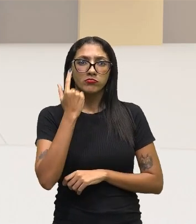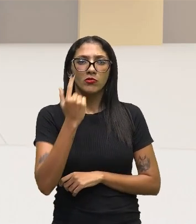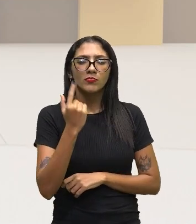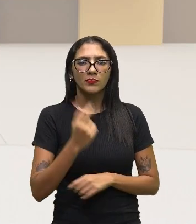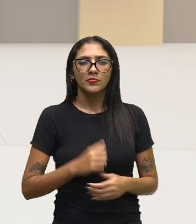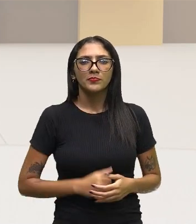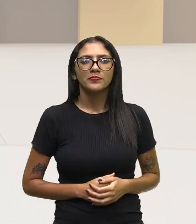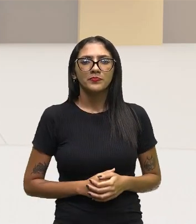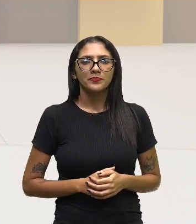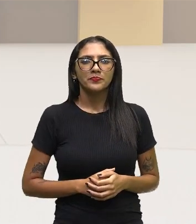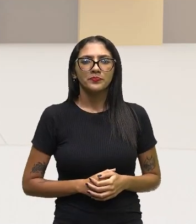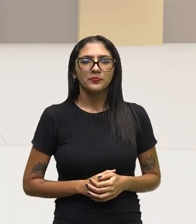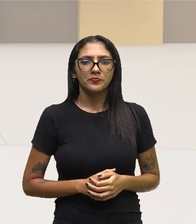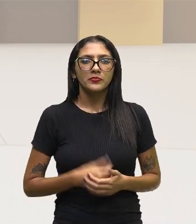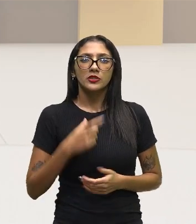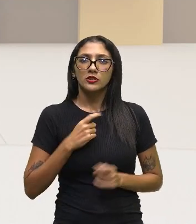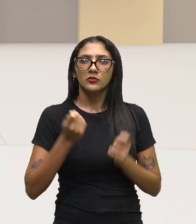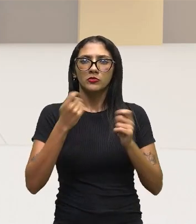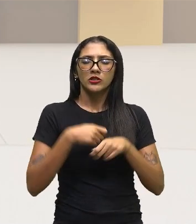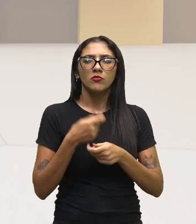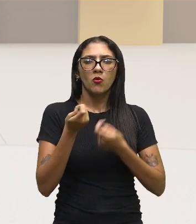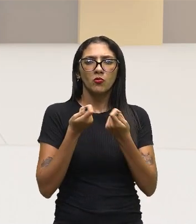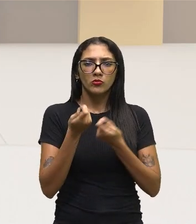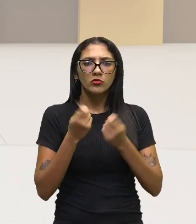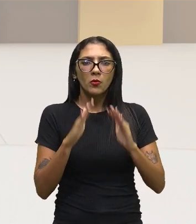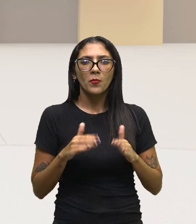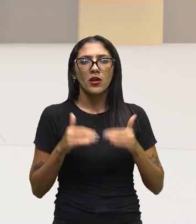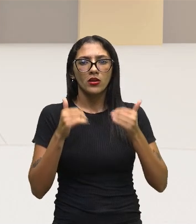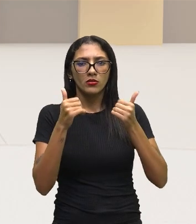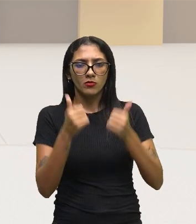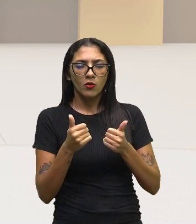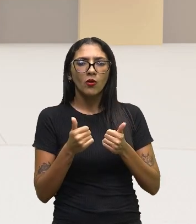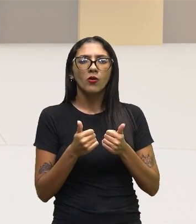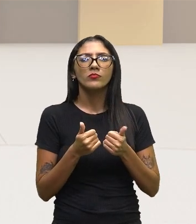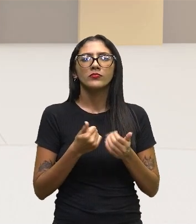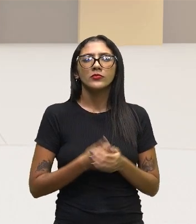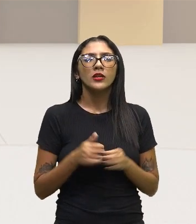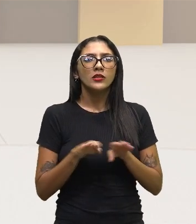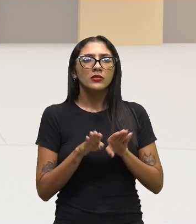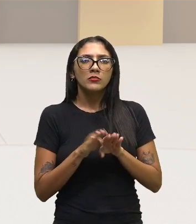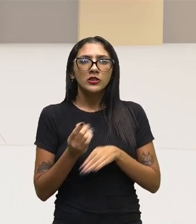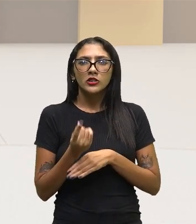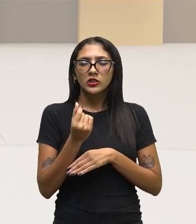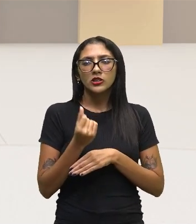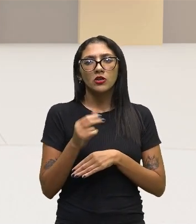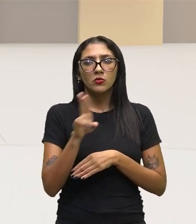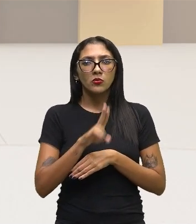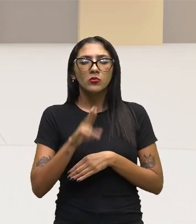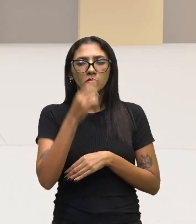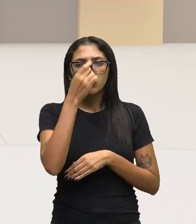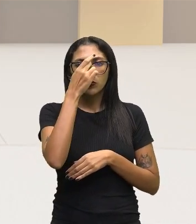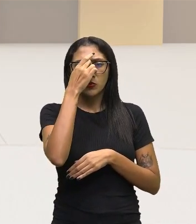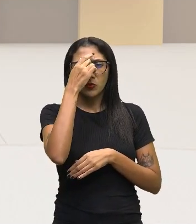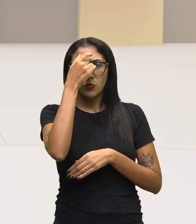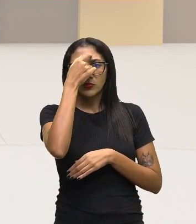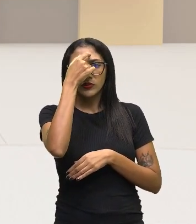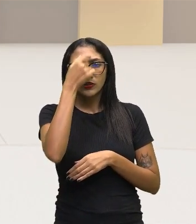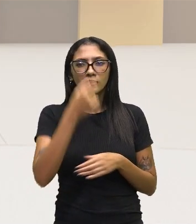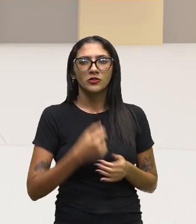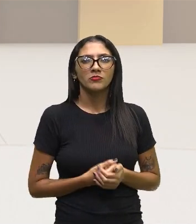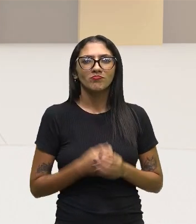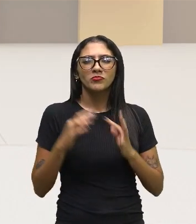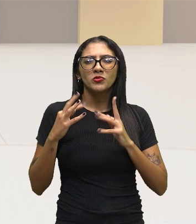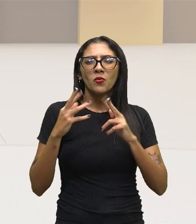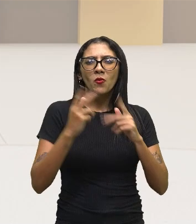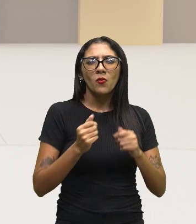eficientes. Você passa a administrar as emoções e crenças mais facilmente daqui para frente. Por quê? Porque com toda essa